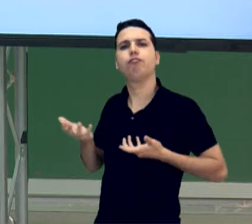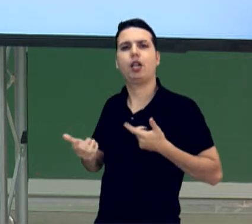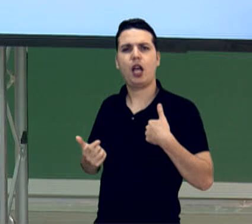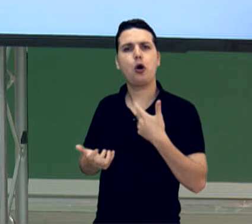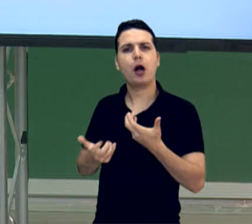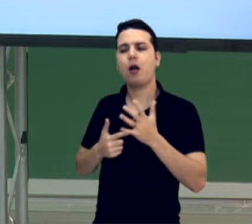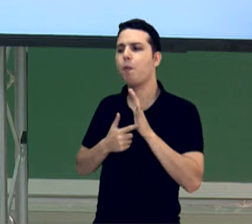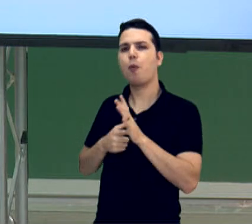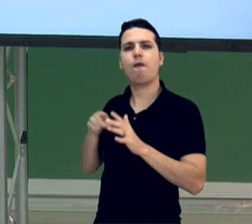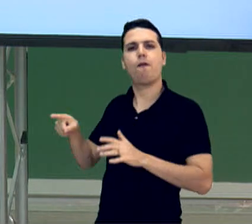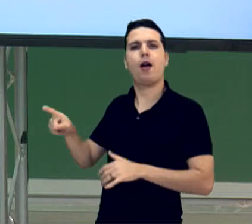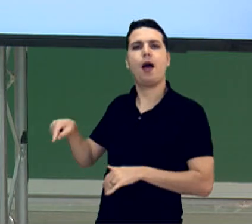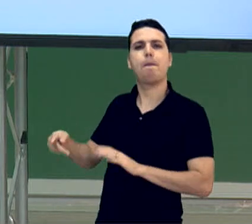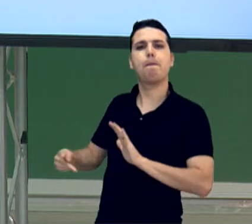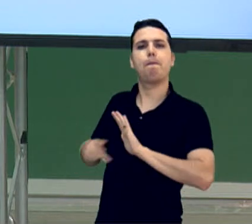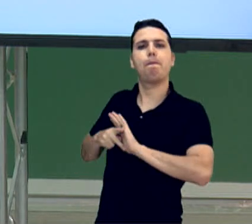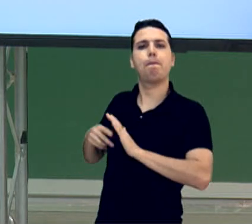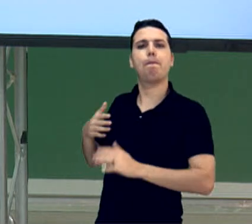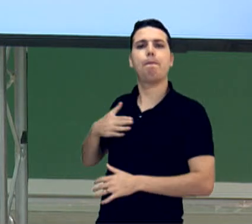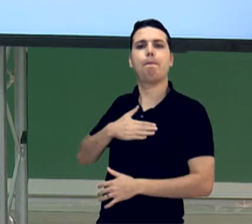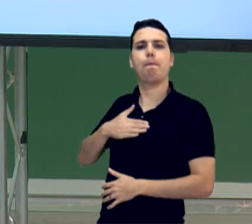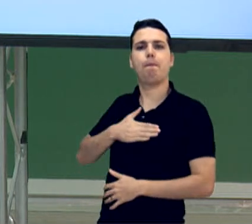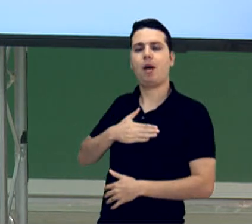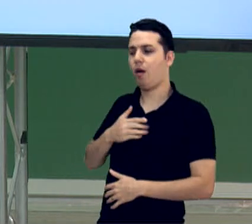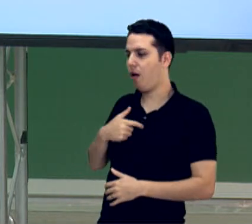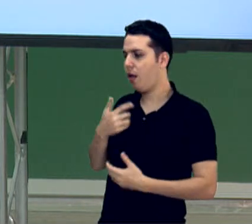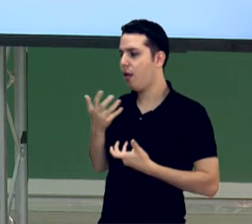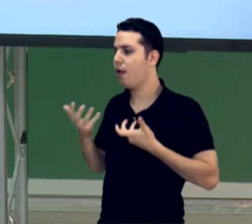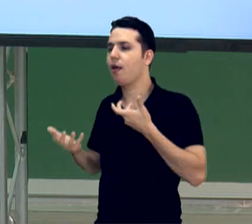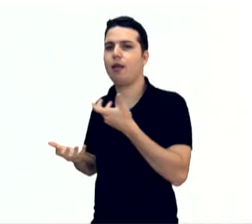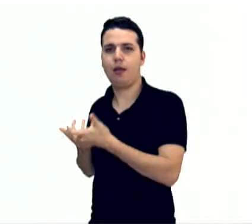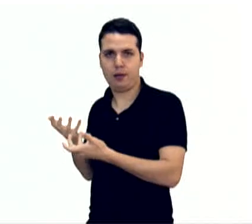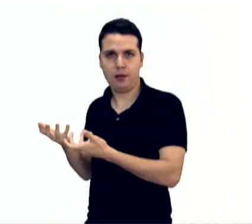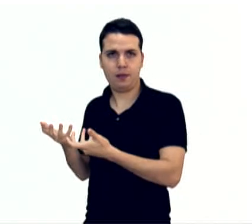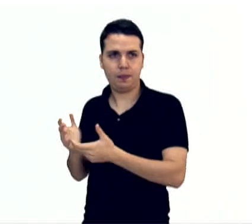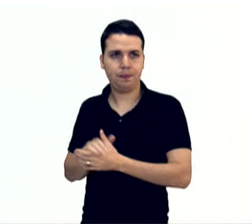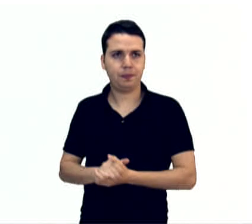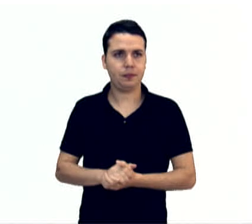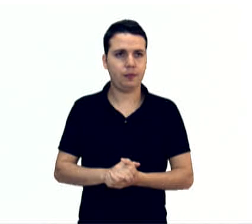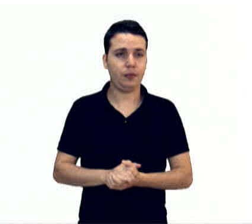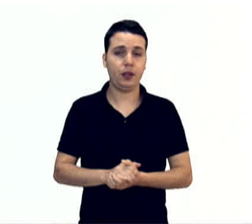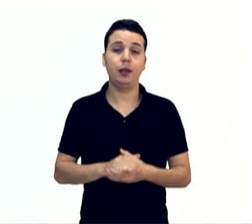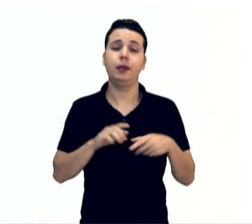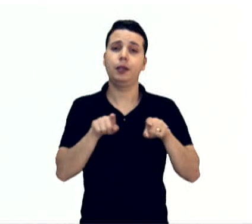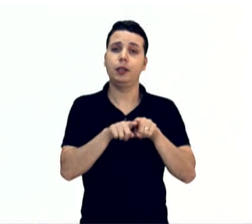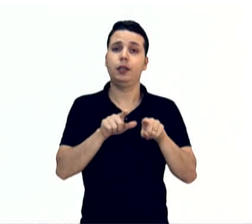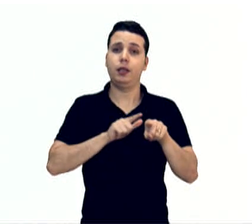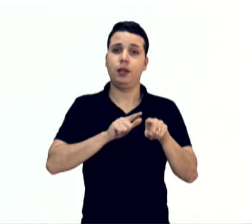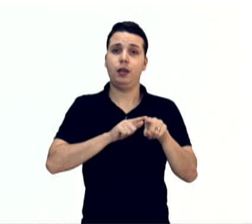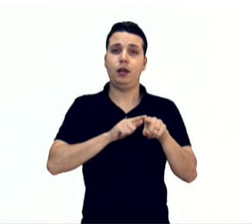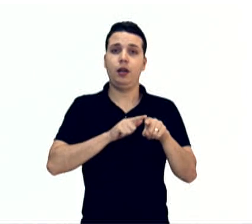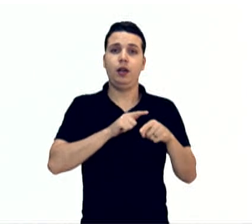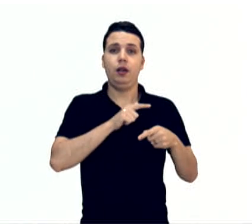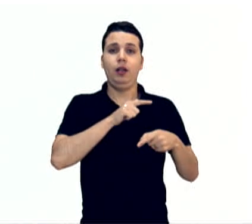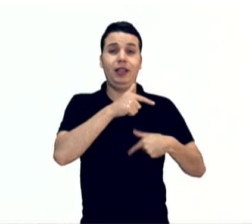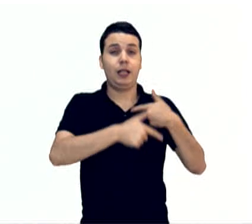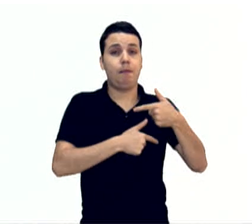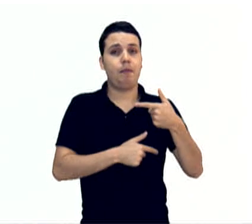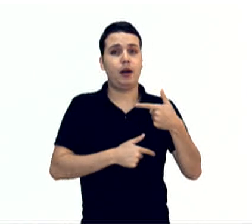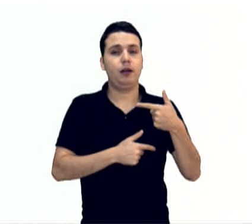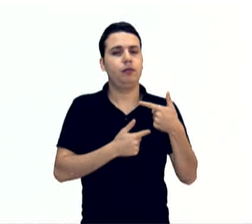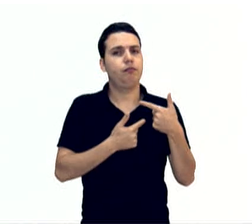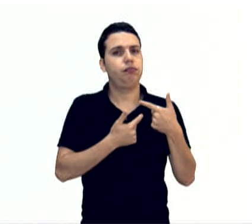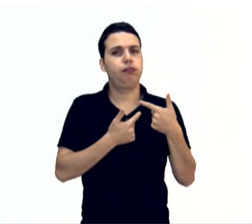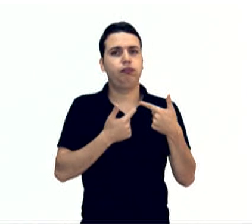mostrar que você é meu, né? Bacana isso. Além disso, há um extenso trabalho com os pés e a utilização